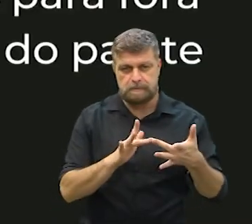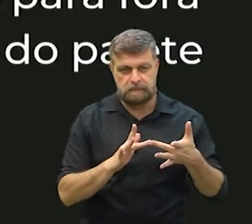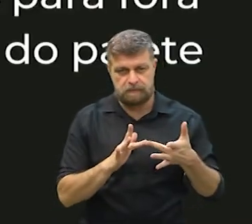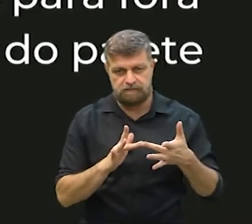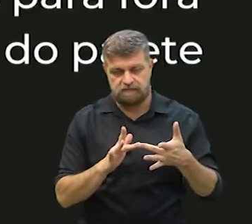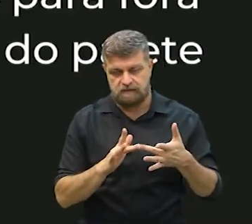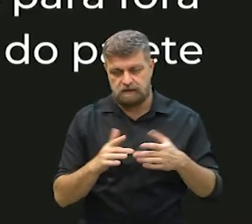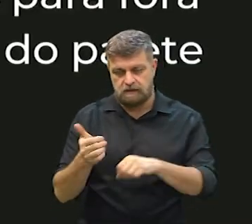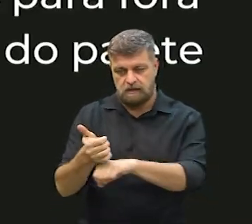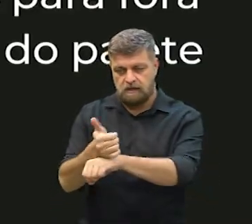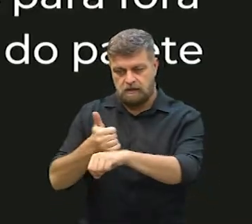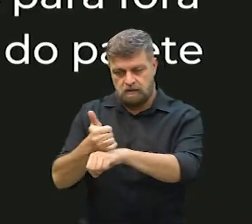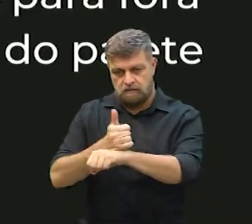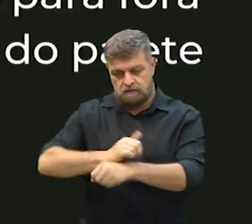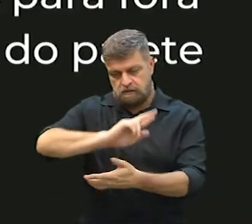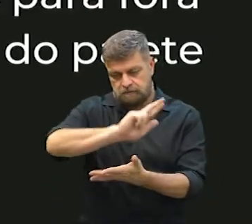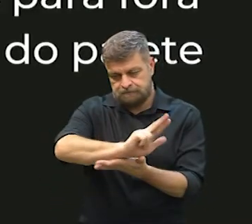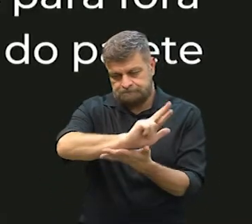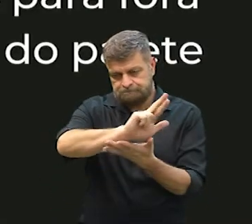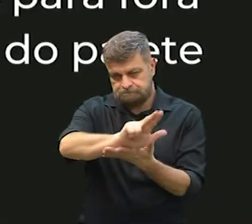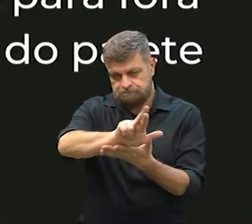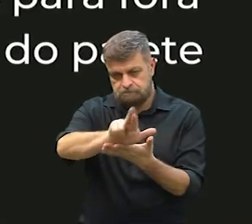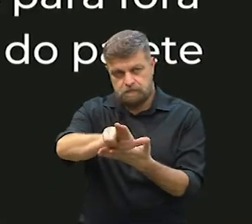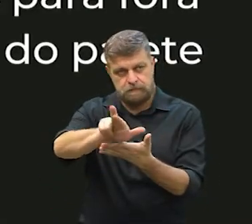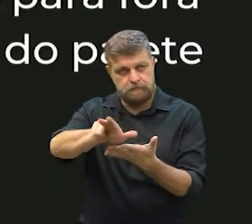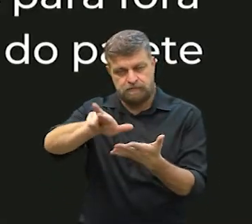conectar diferentes profissões